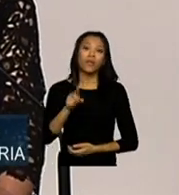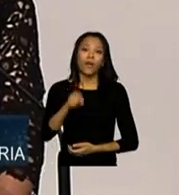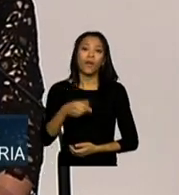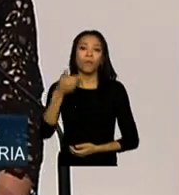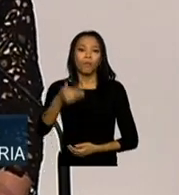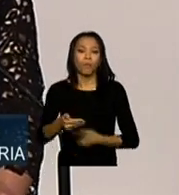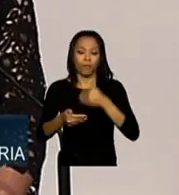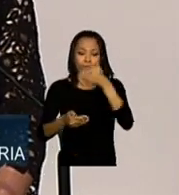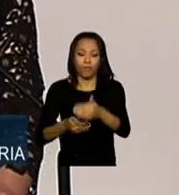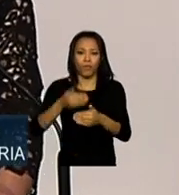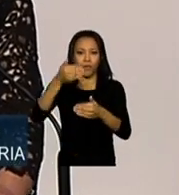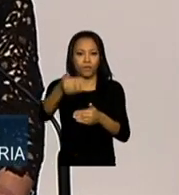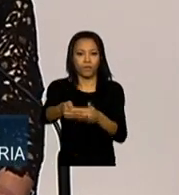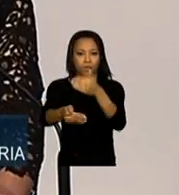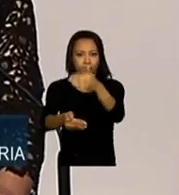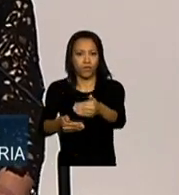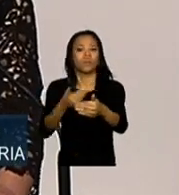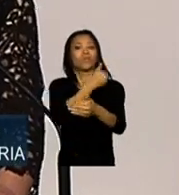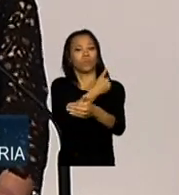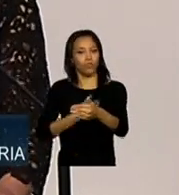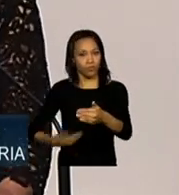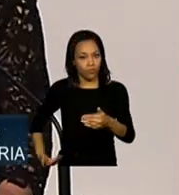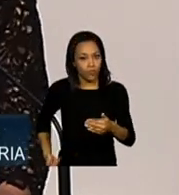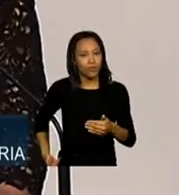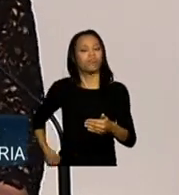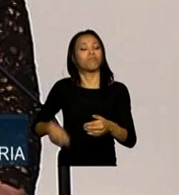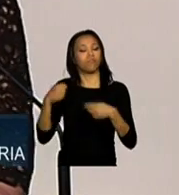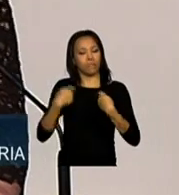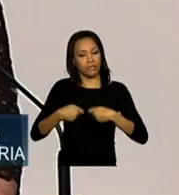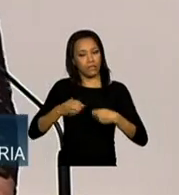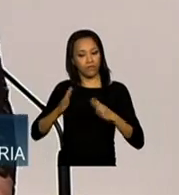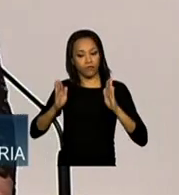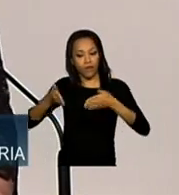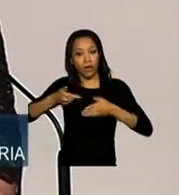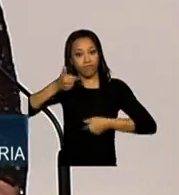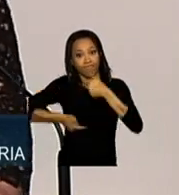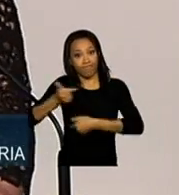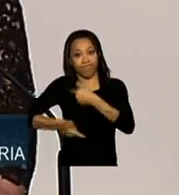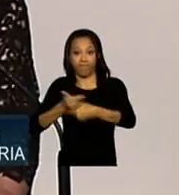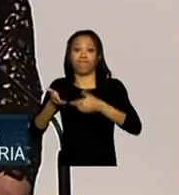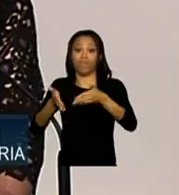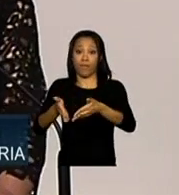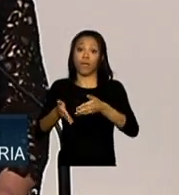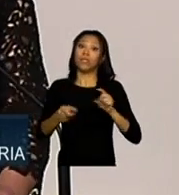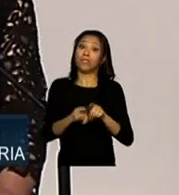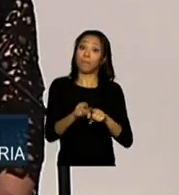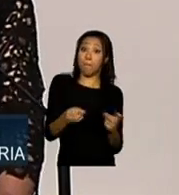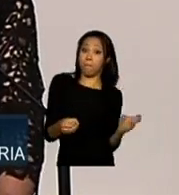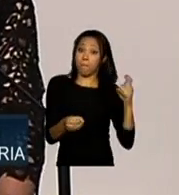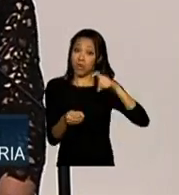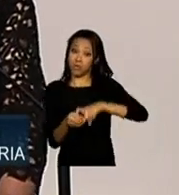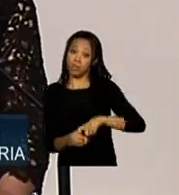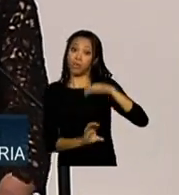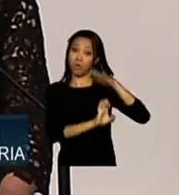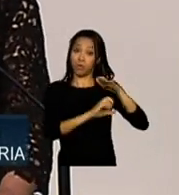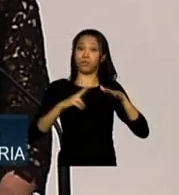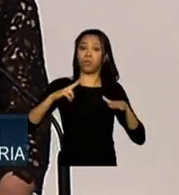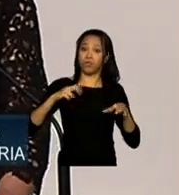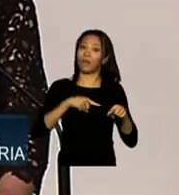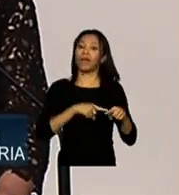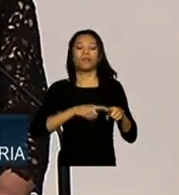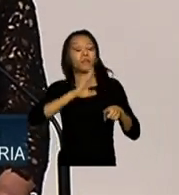o governo deve atuar, em que essa parceria com o setor privado